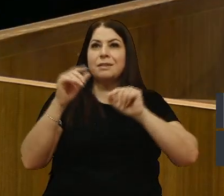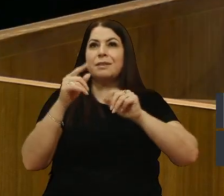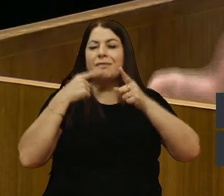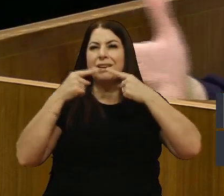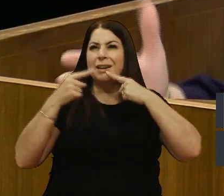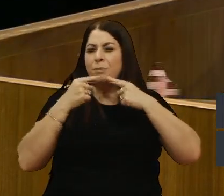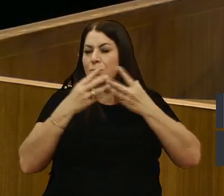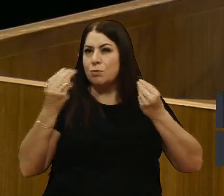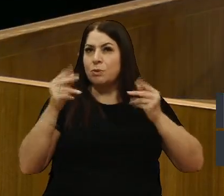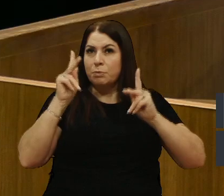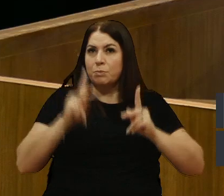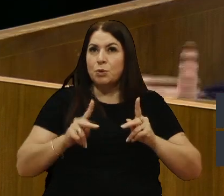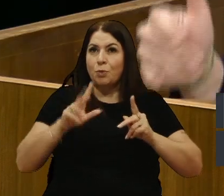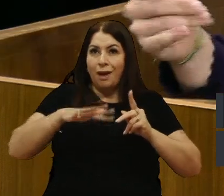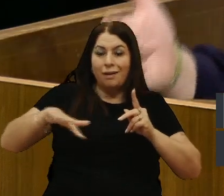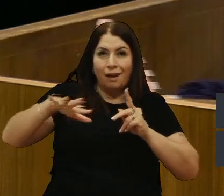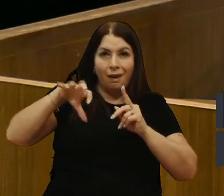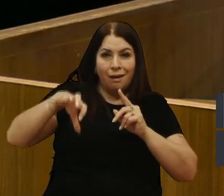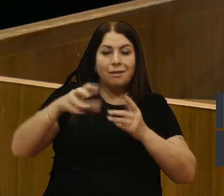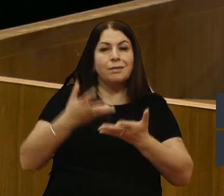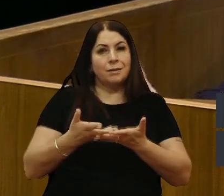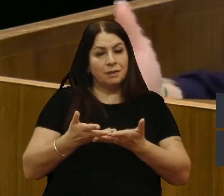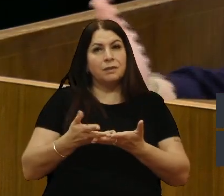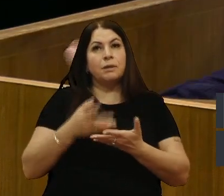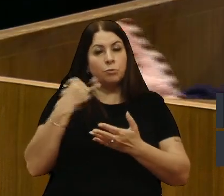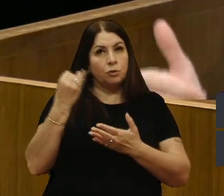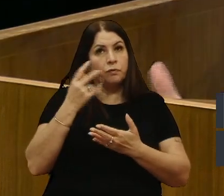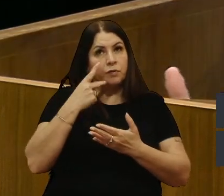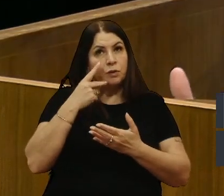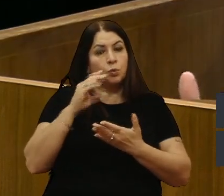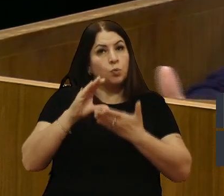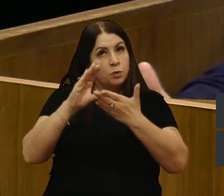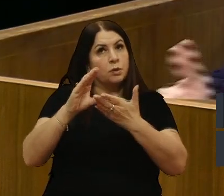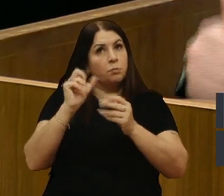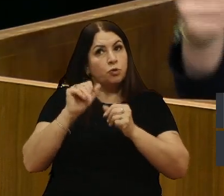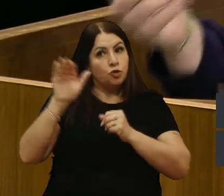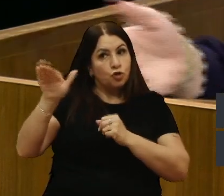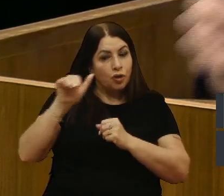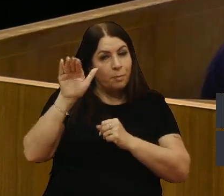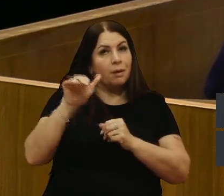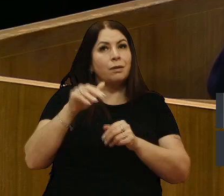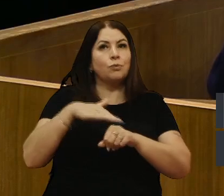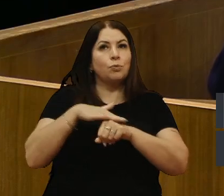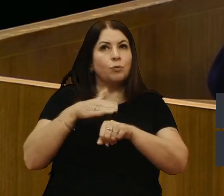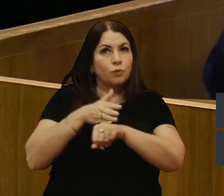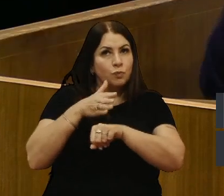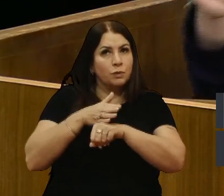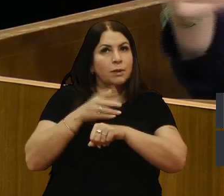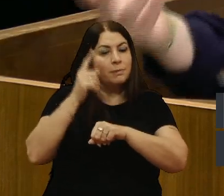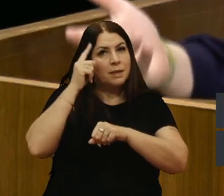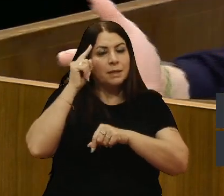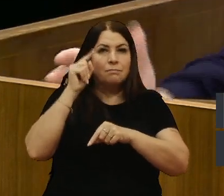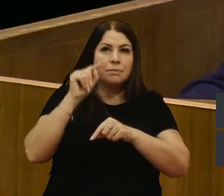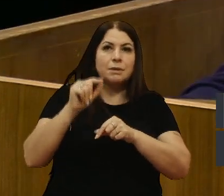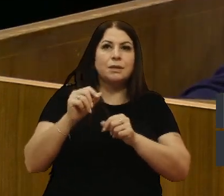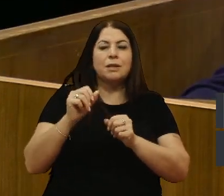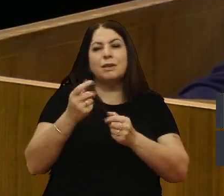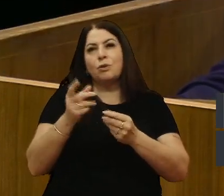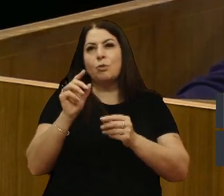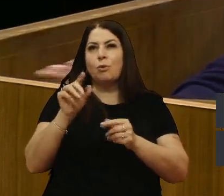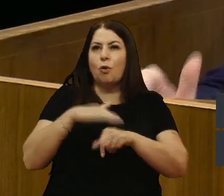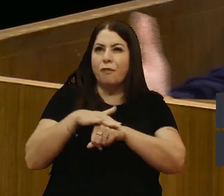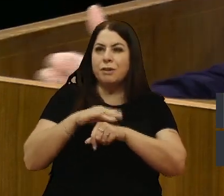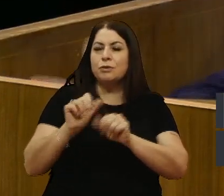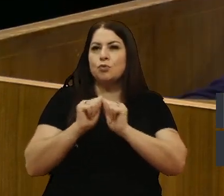reclamações das pessoas da área e é importante dizer que o Conselho poderia ter sido chamado, poderia ter participado da construção. Então, eu acredito